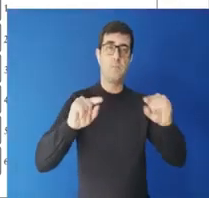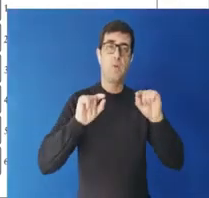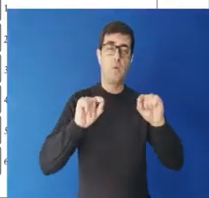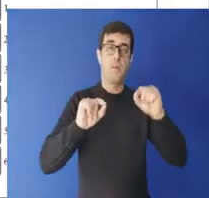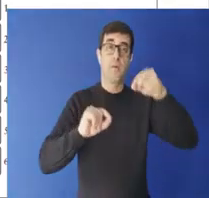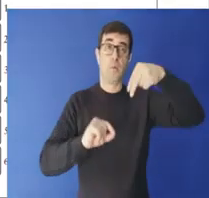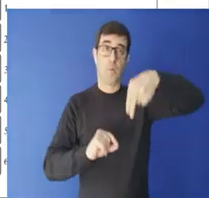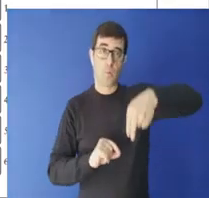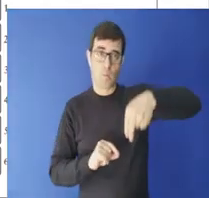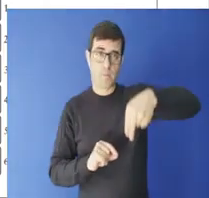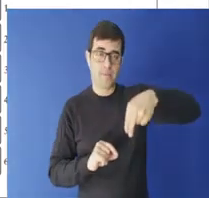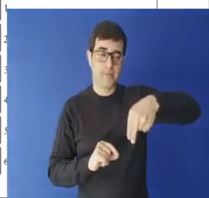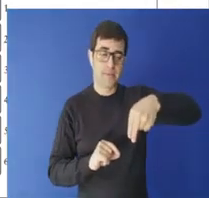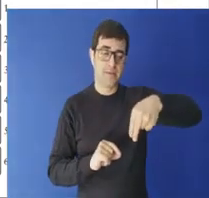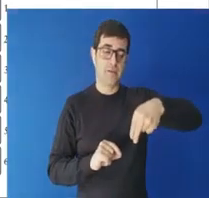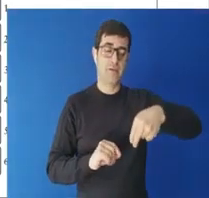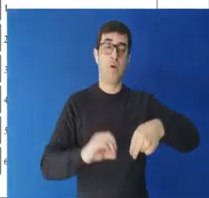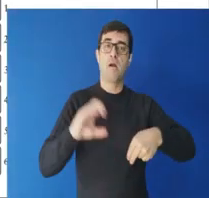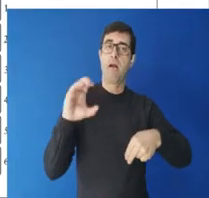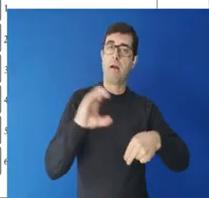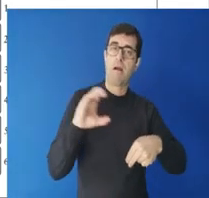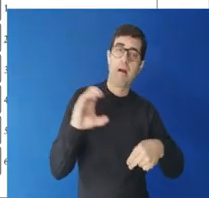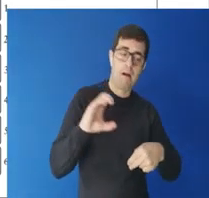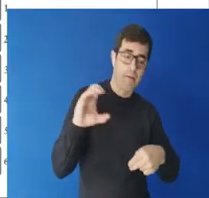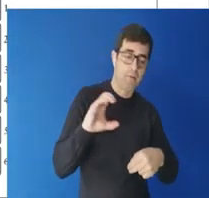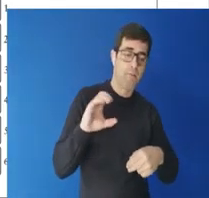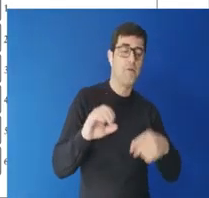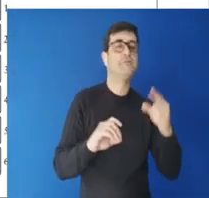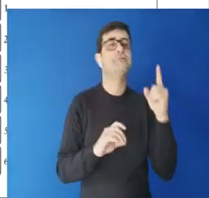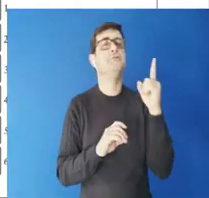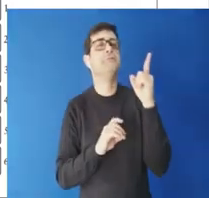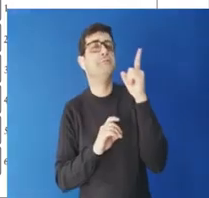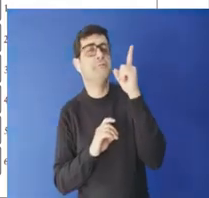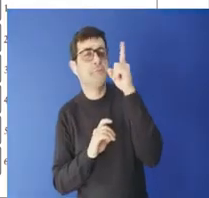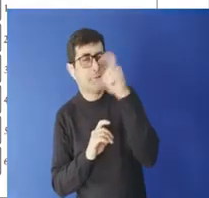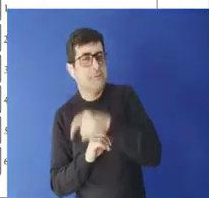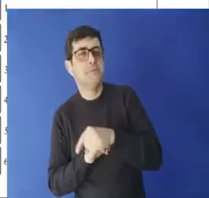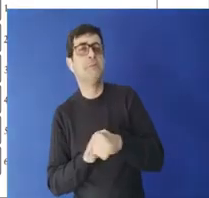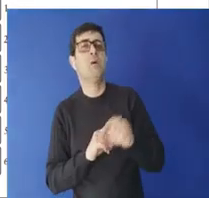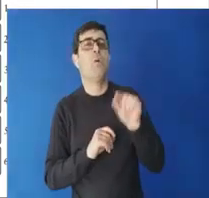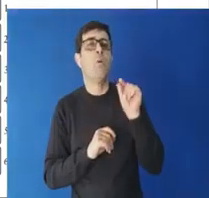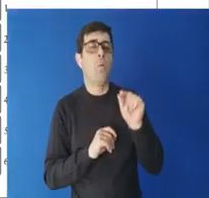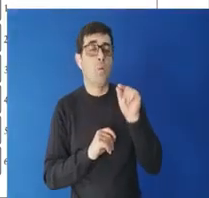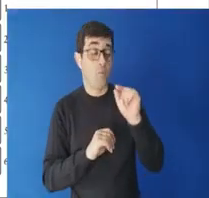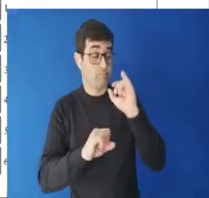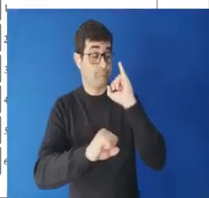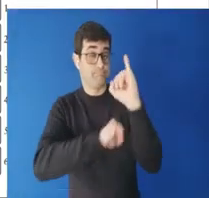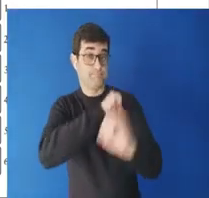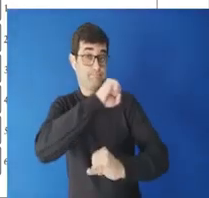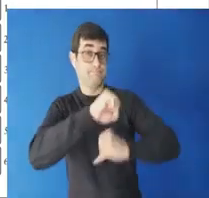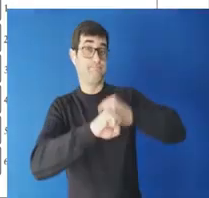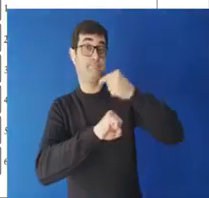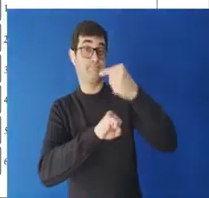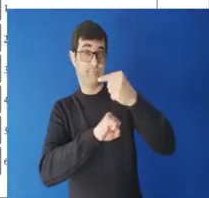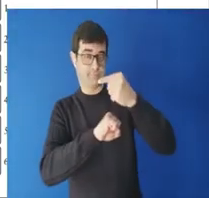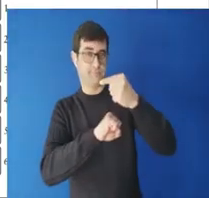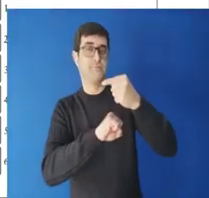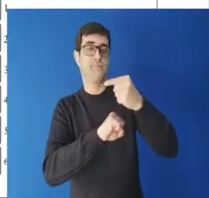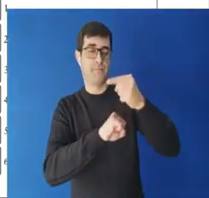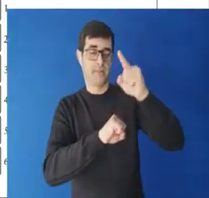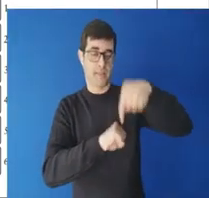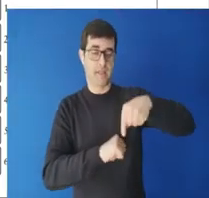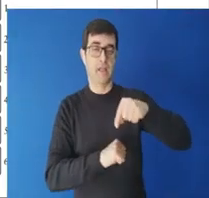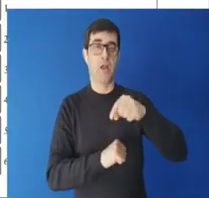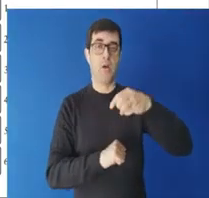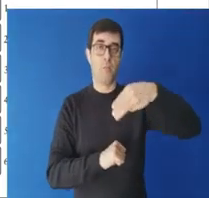nitrogênio, do carbono, que dificilmente, né, os ânions vão ter ânions monoatômicos, ou